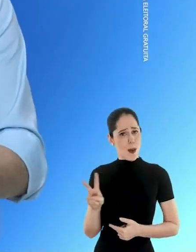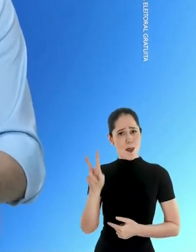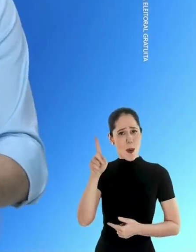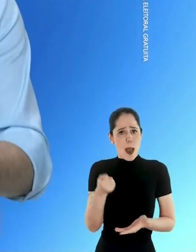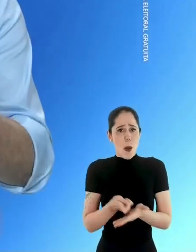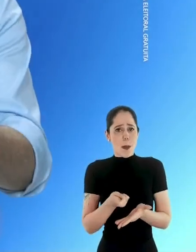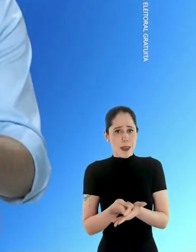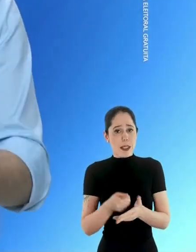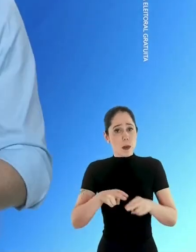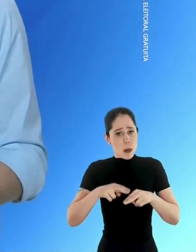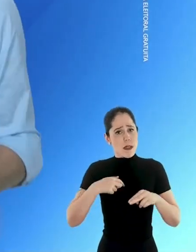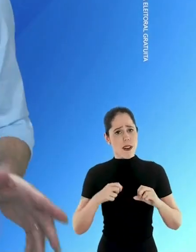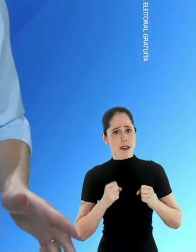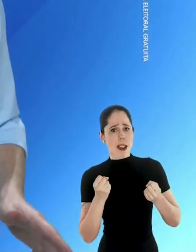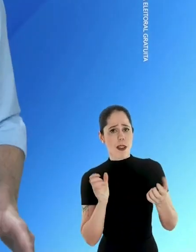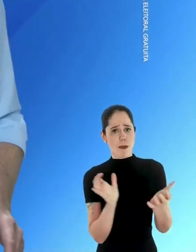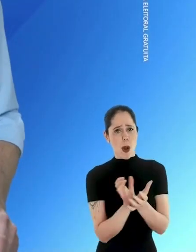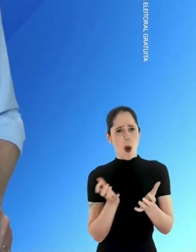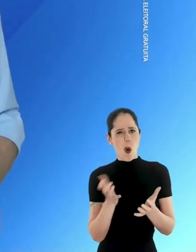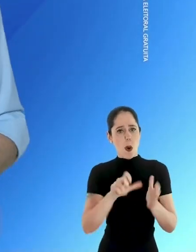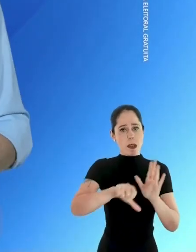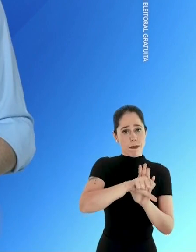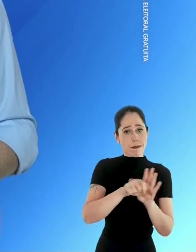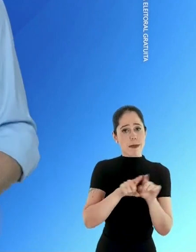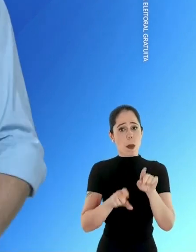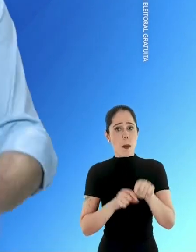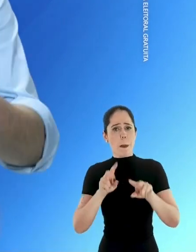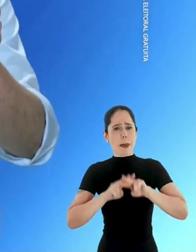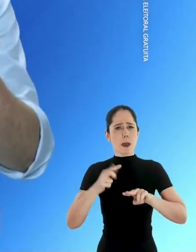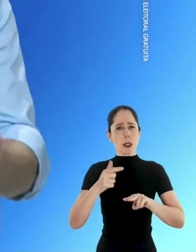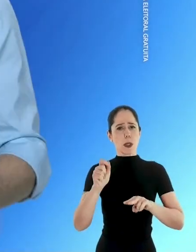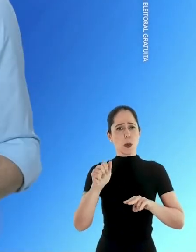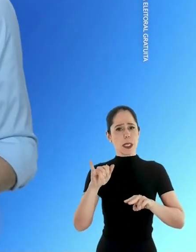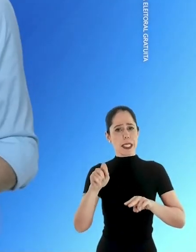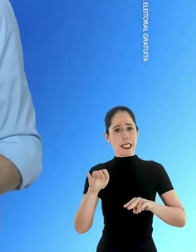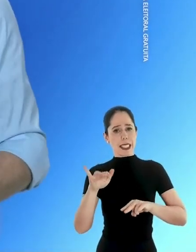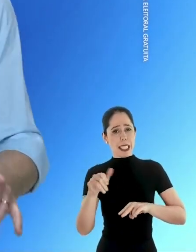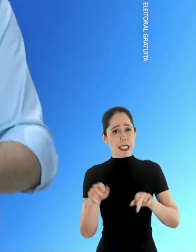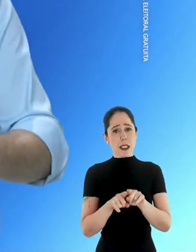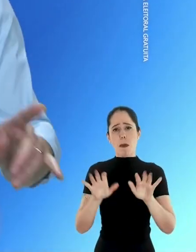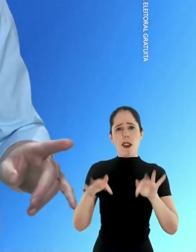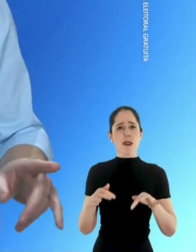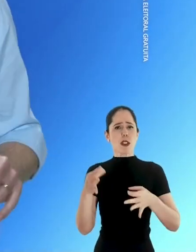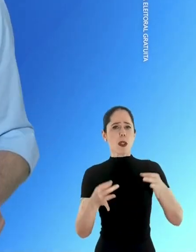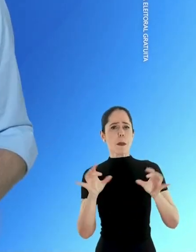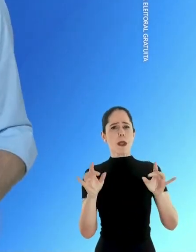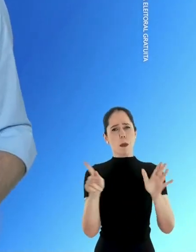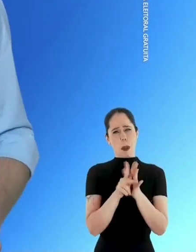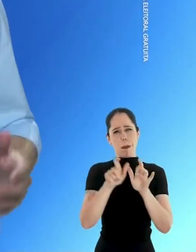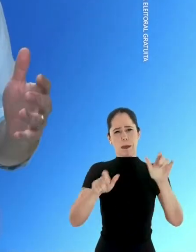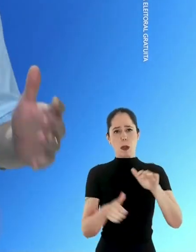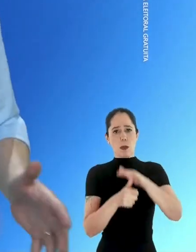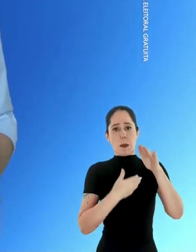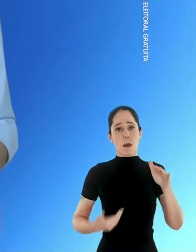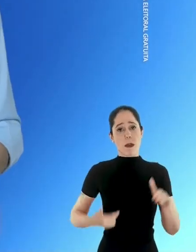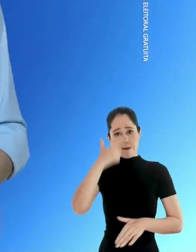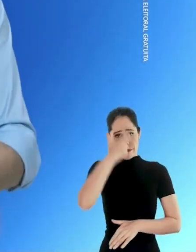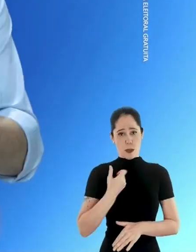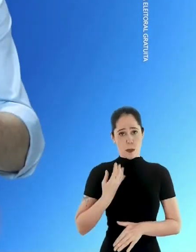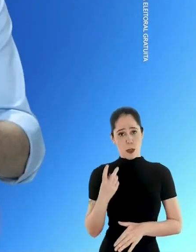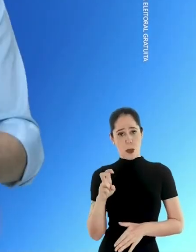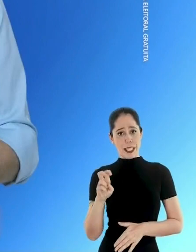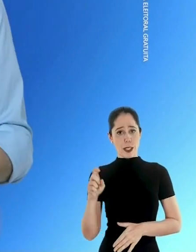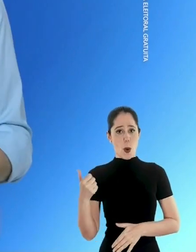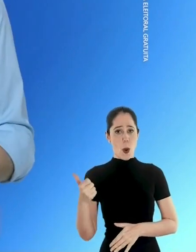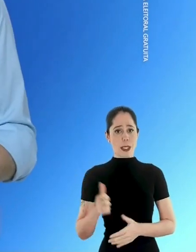Seriedade não é virtude, é obrigação. Por isso, defendo o pacote anticrimes, prisão em segunda instância e o fim do foro privilegiado. Sou Lucas